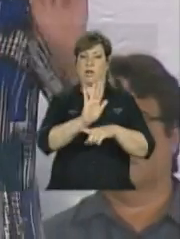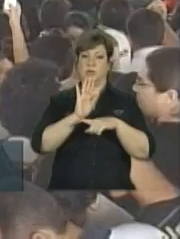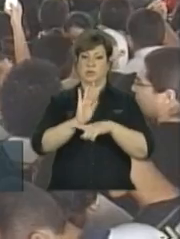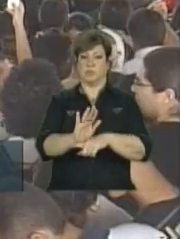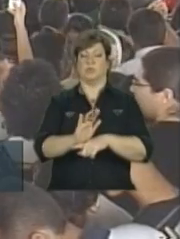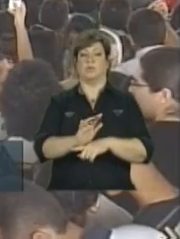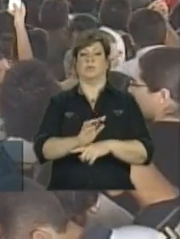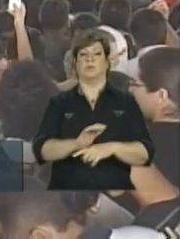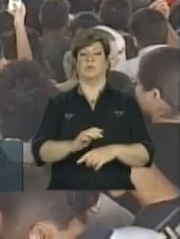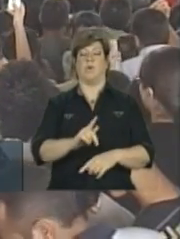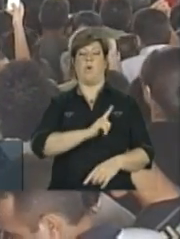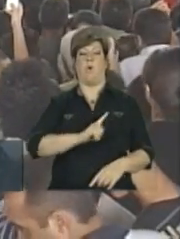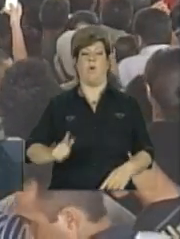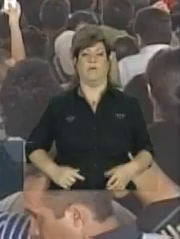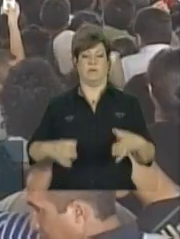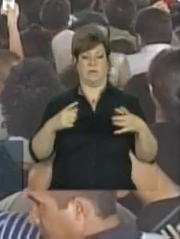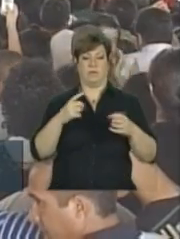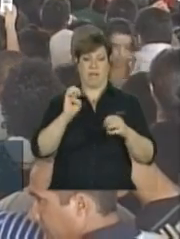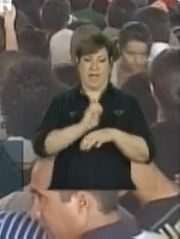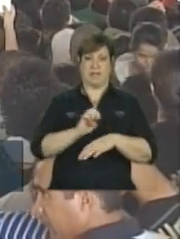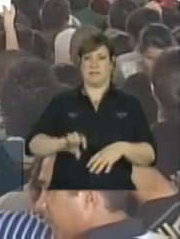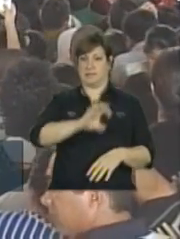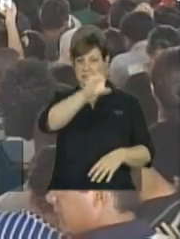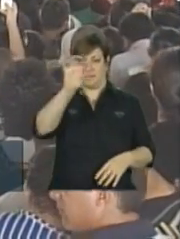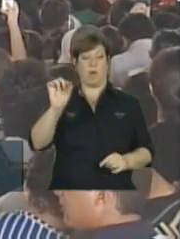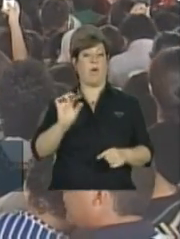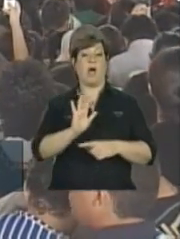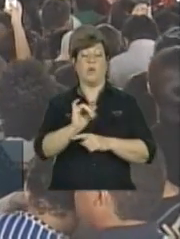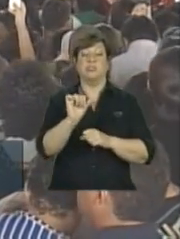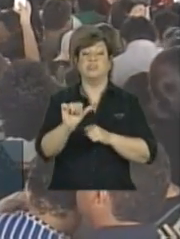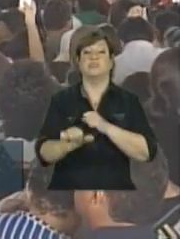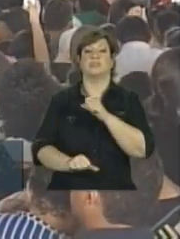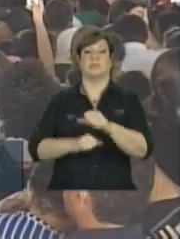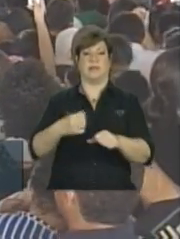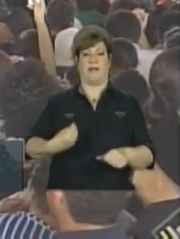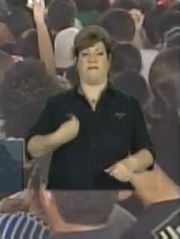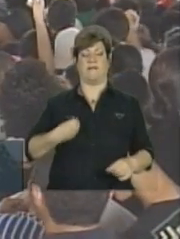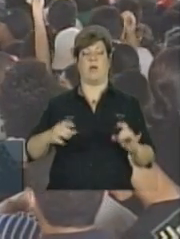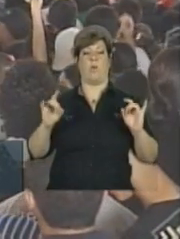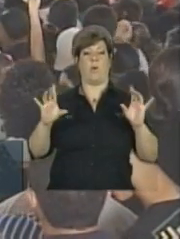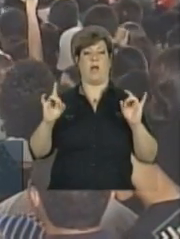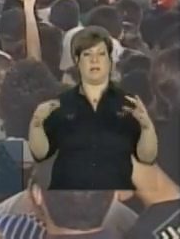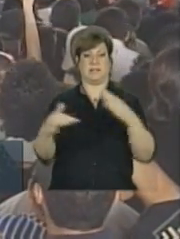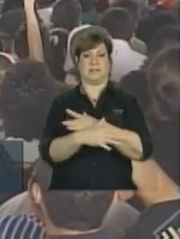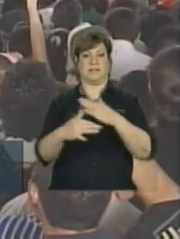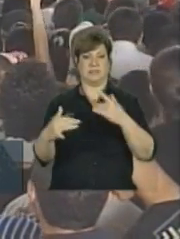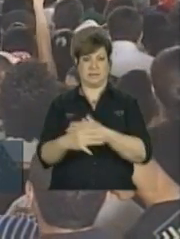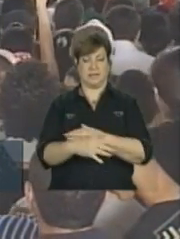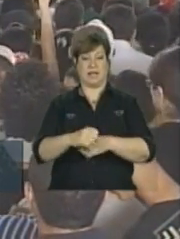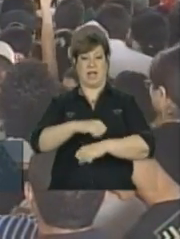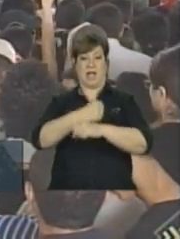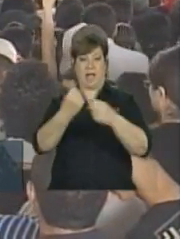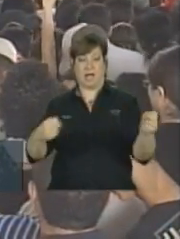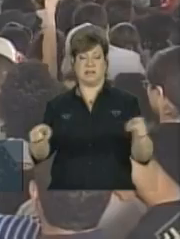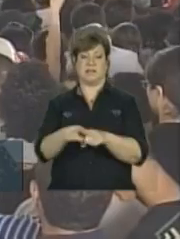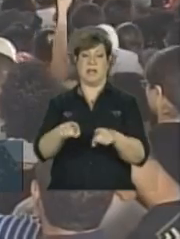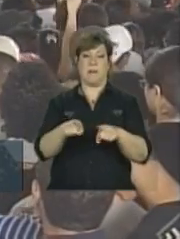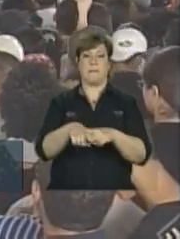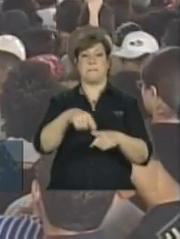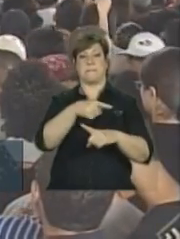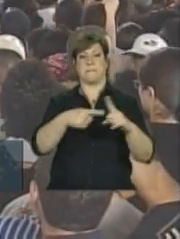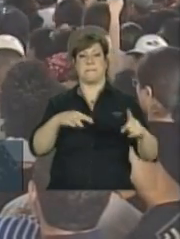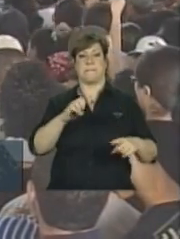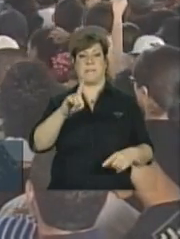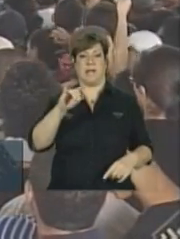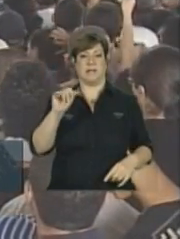estaduais a transformar a qualidade de vida urbana nas grandes e nas médias cidades